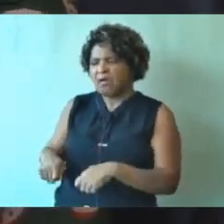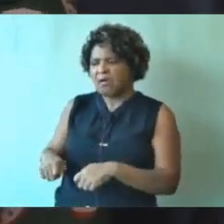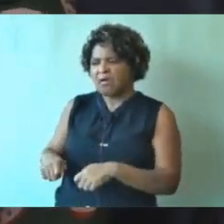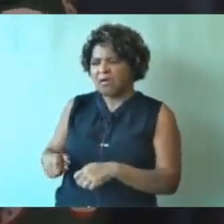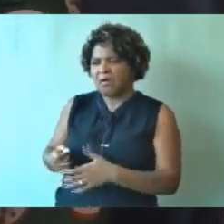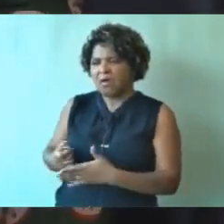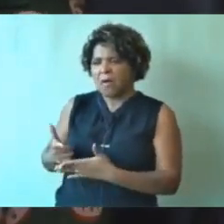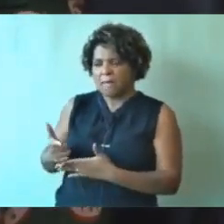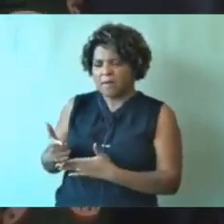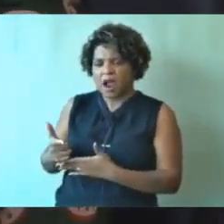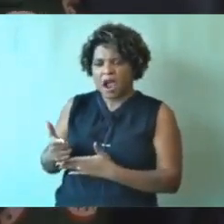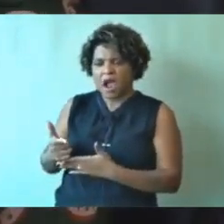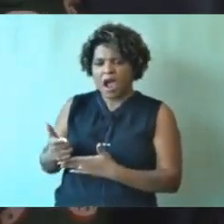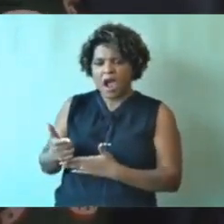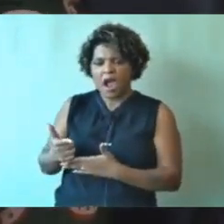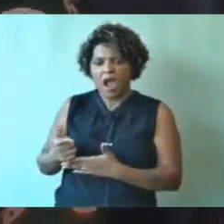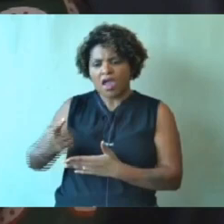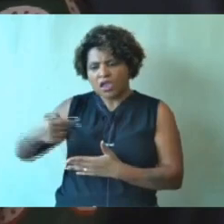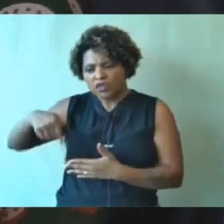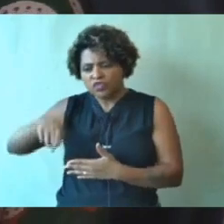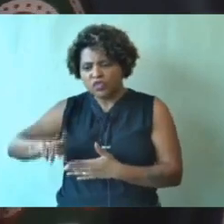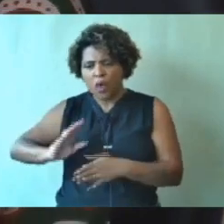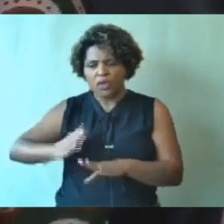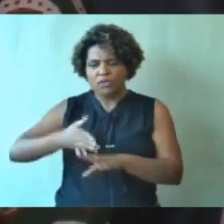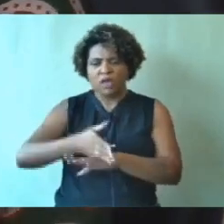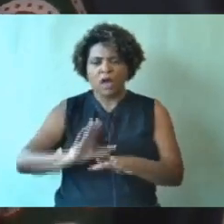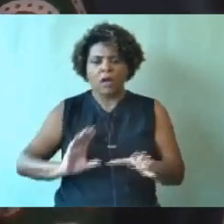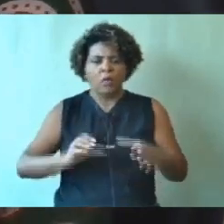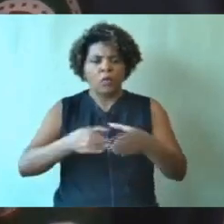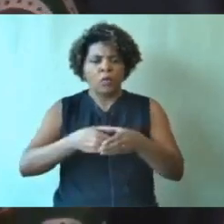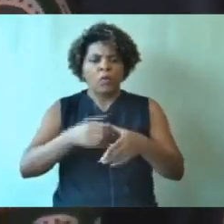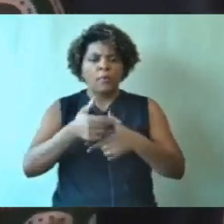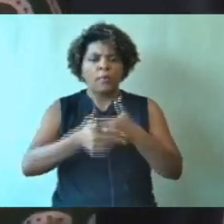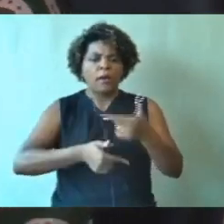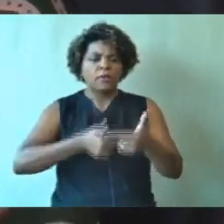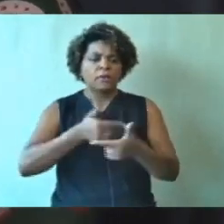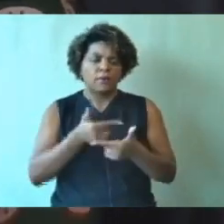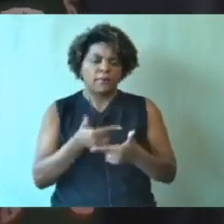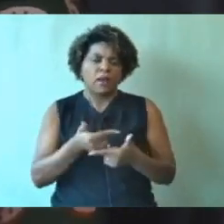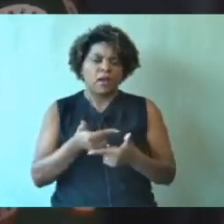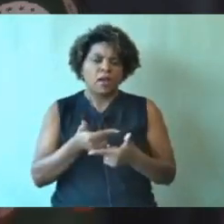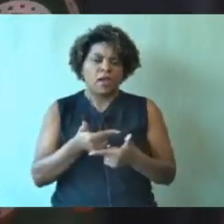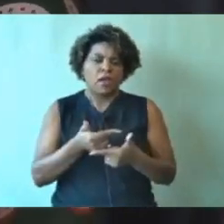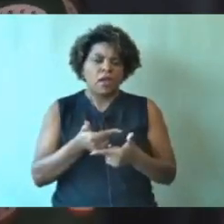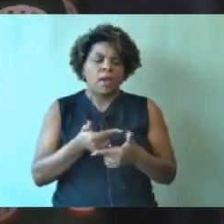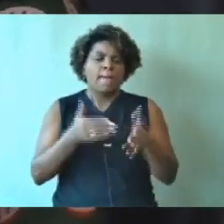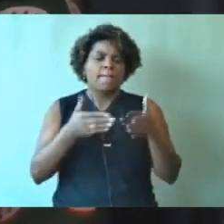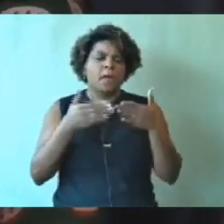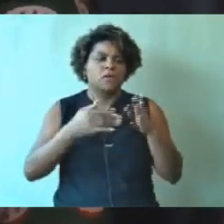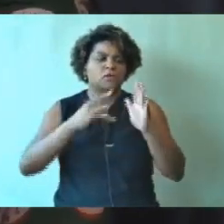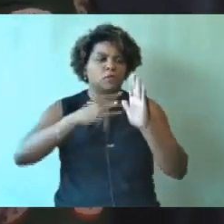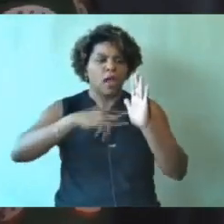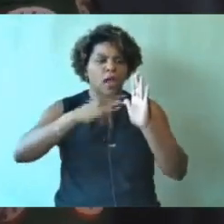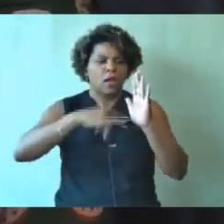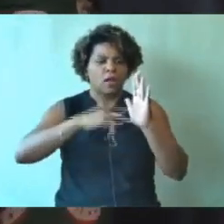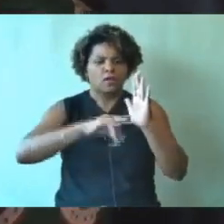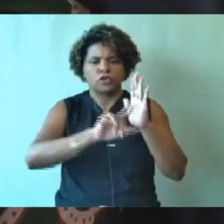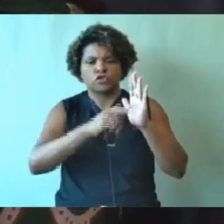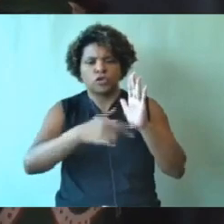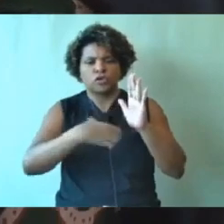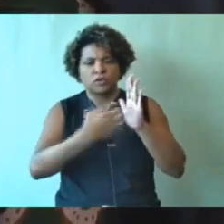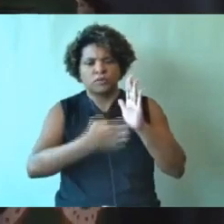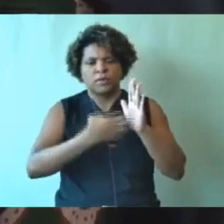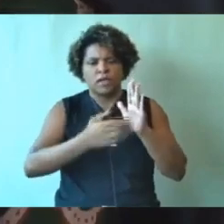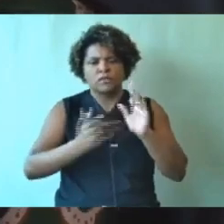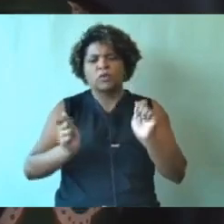a quantidade de ônibus que o edital prevê, pego uma carta de uma outra empresa para mim poder utilizar, e assim eu entro